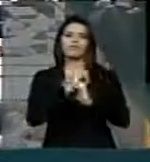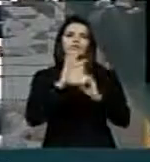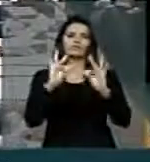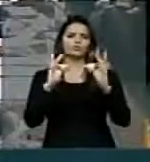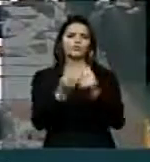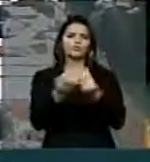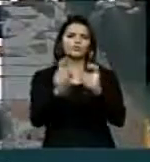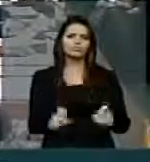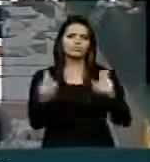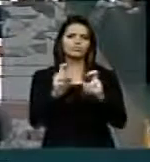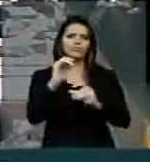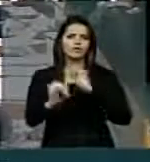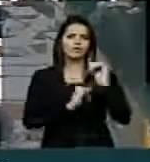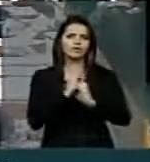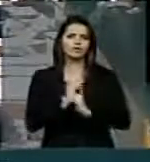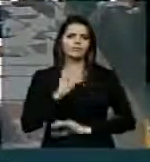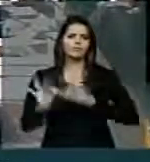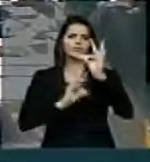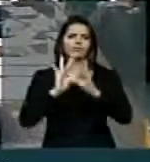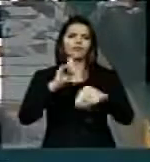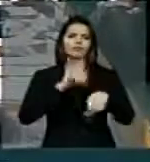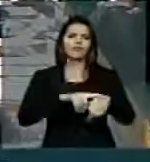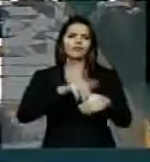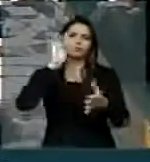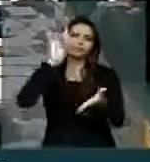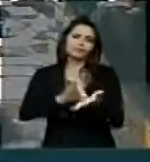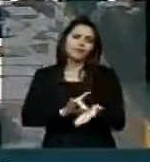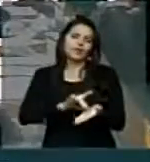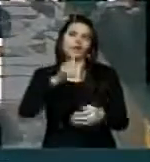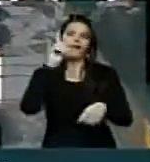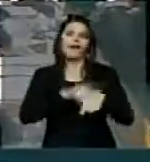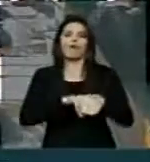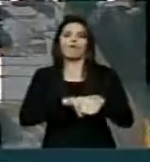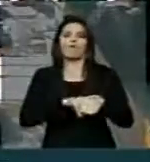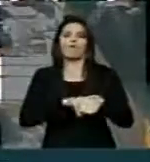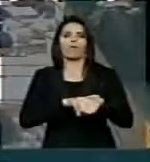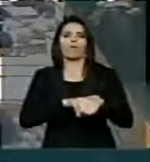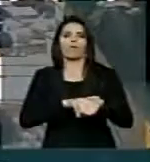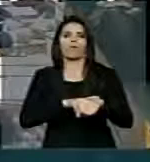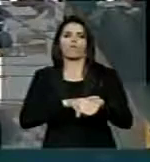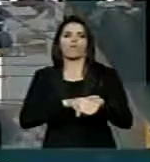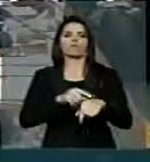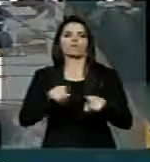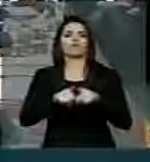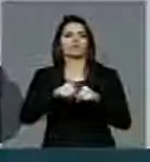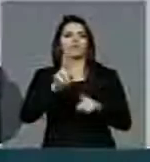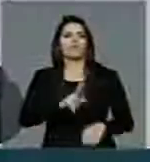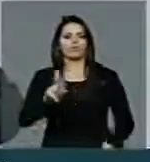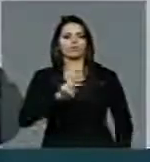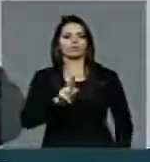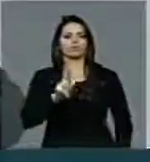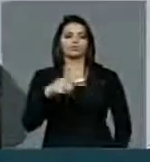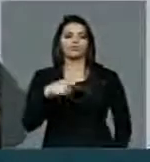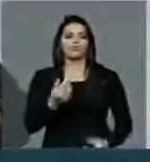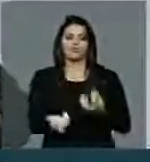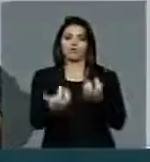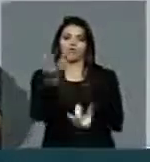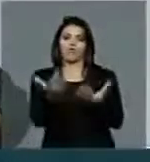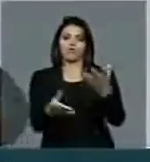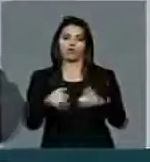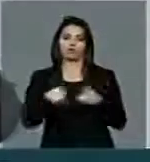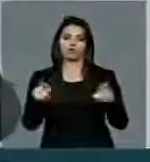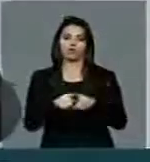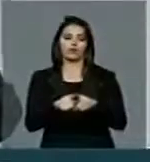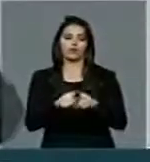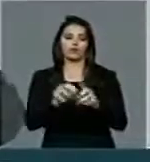informatizado, tudo em tempo real. Ok? Uso do fogo e controle de incêndios. Essa casa pediu um